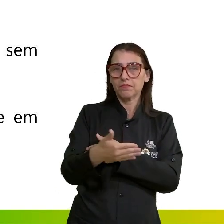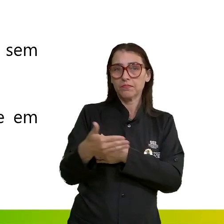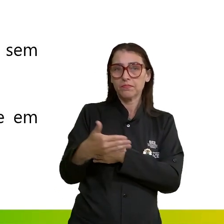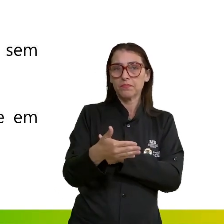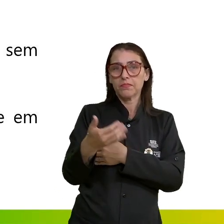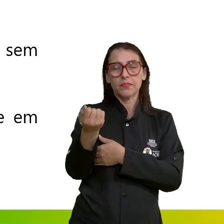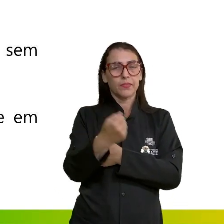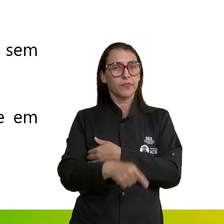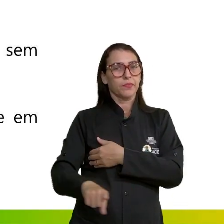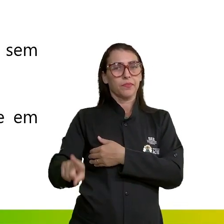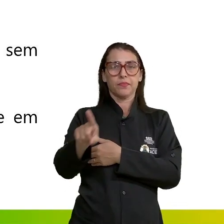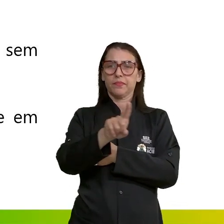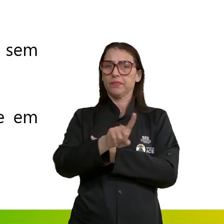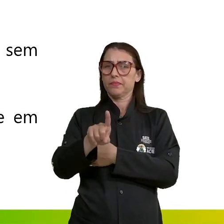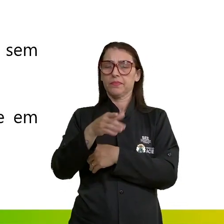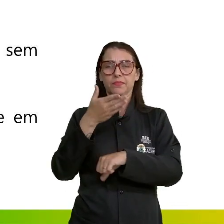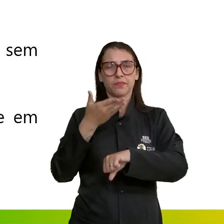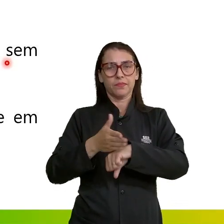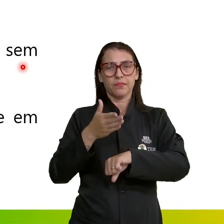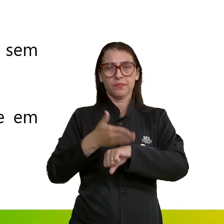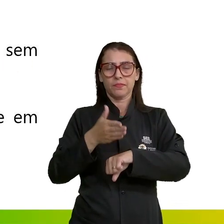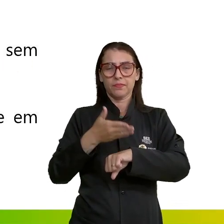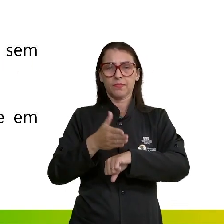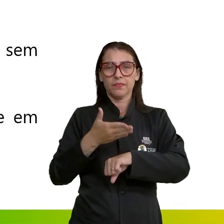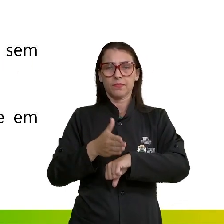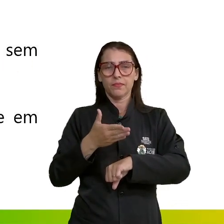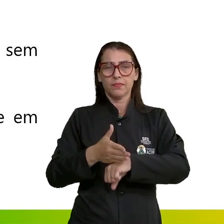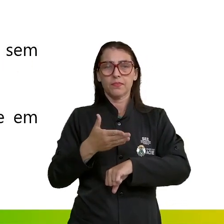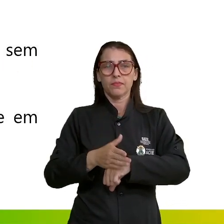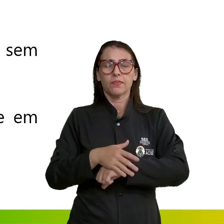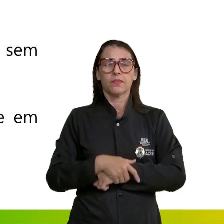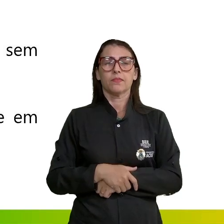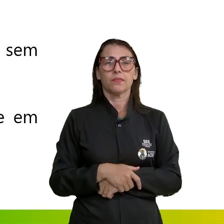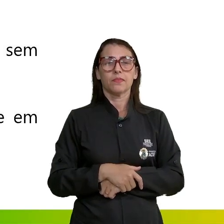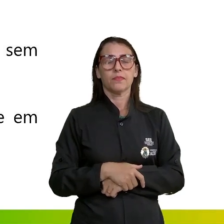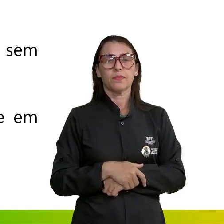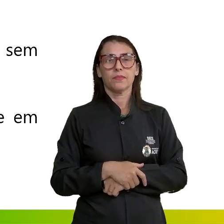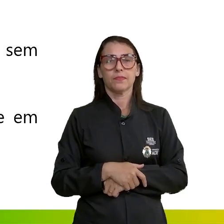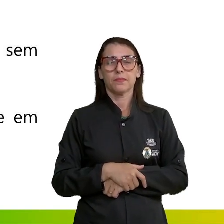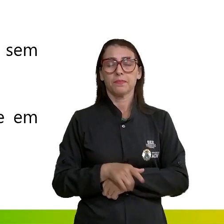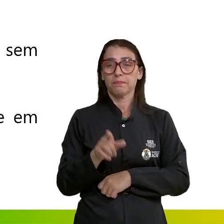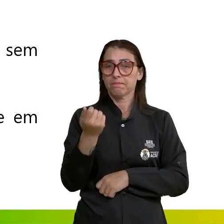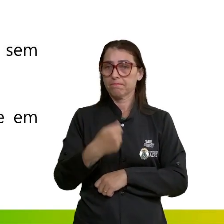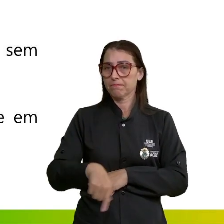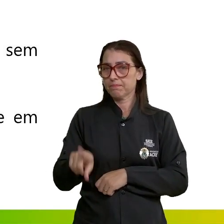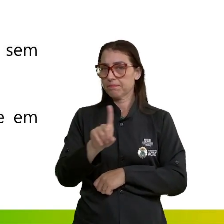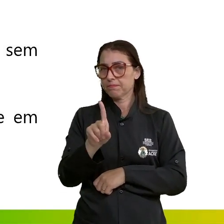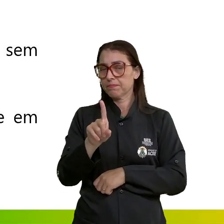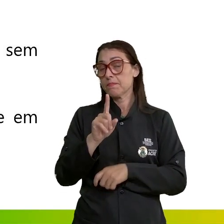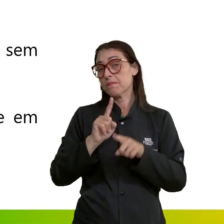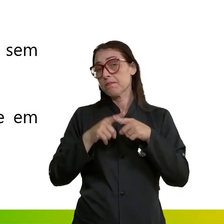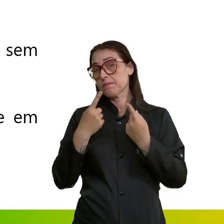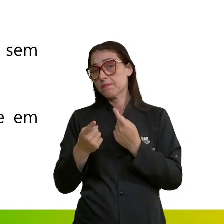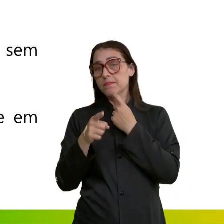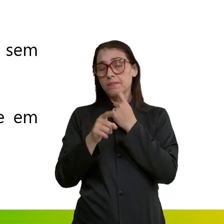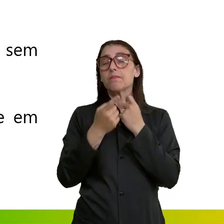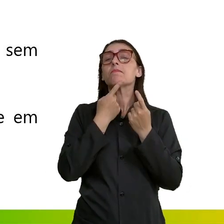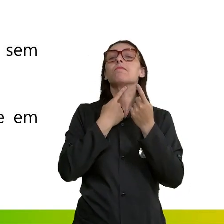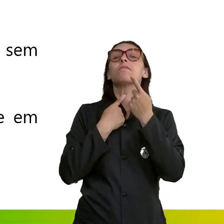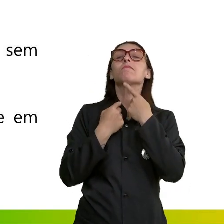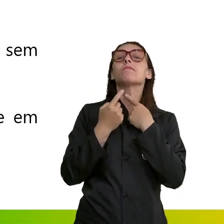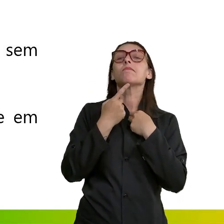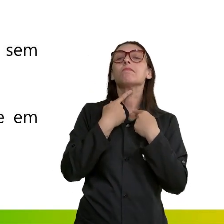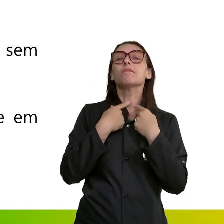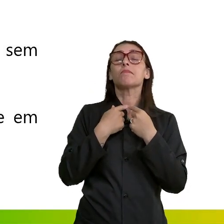por inovação constante, mesmo sem necessidade prática. Você não precisa, mas você está